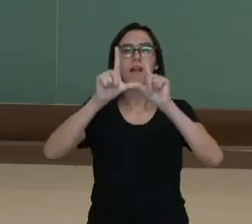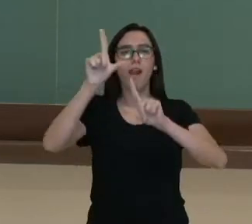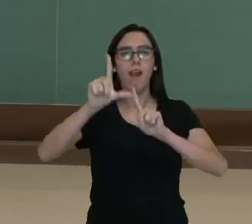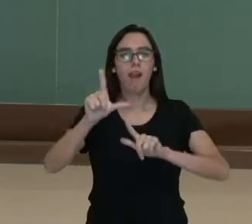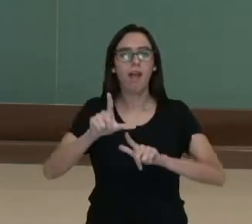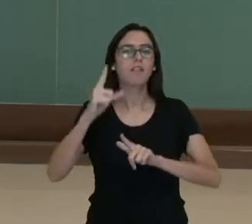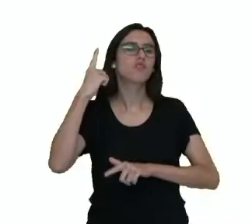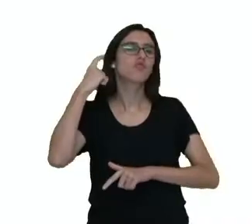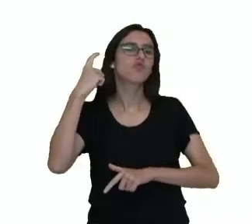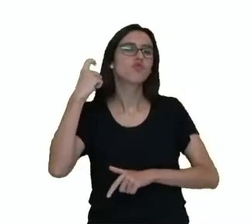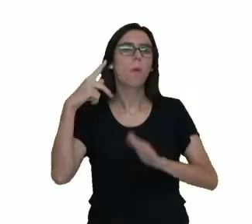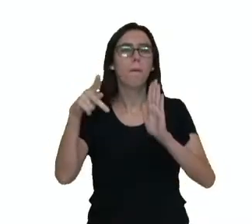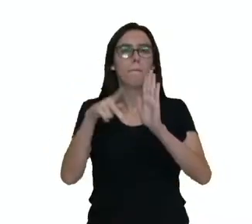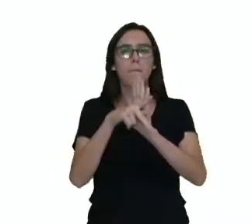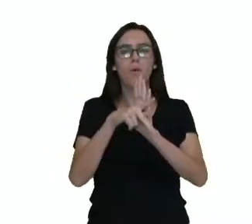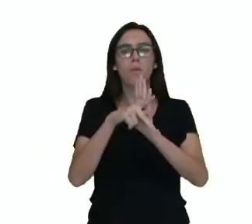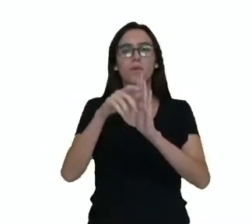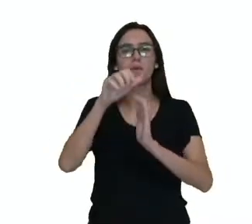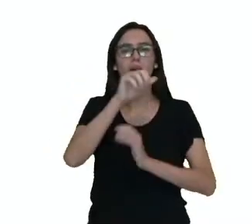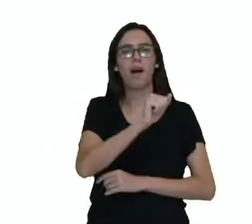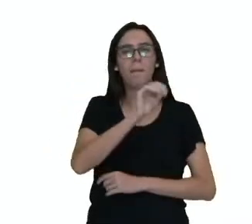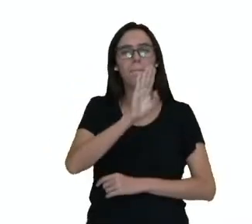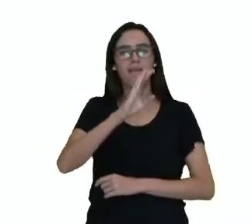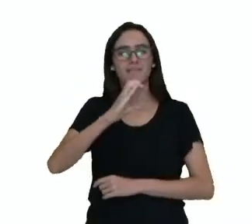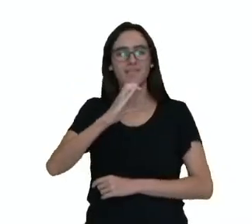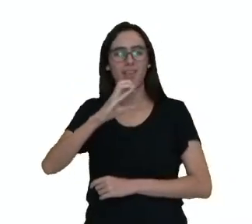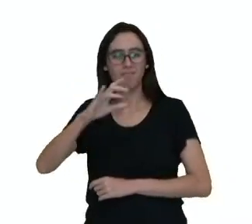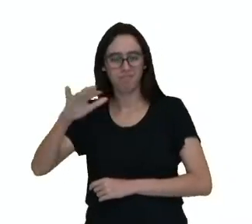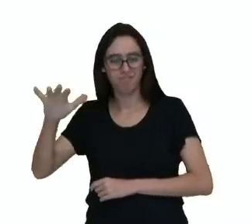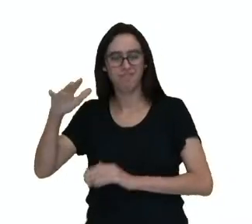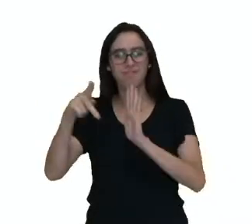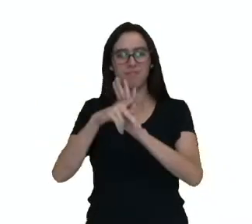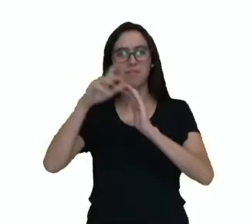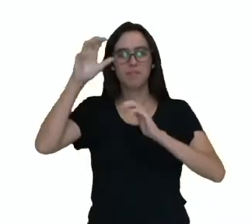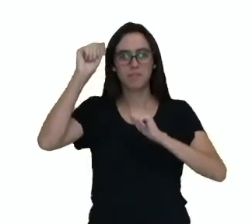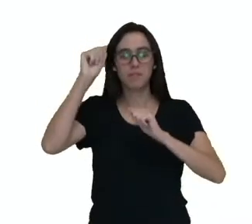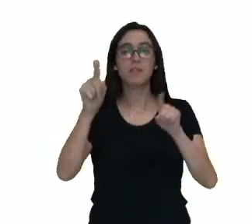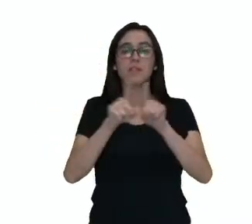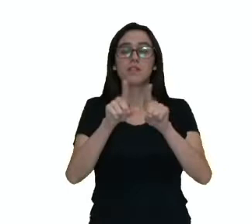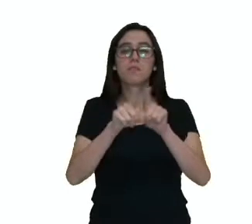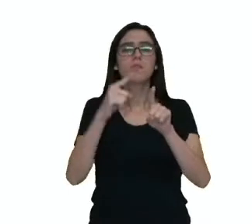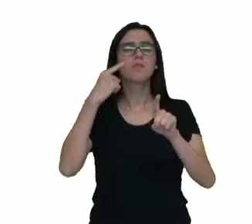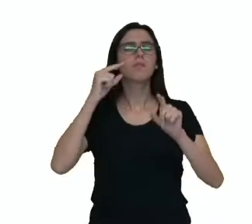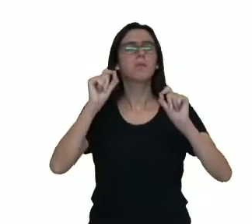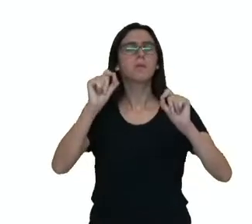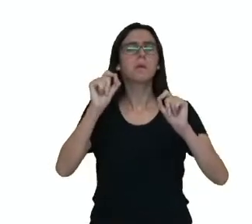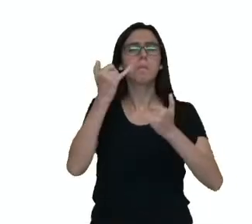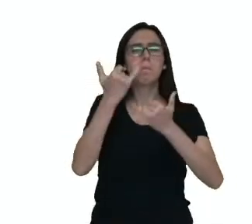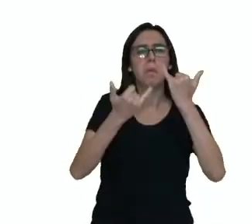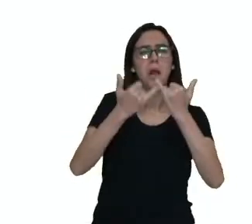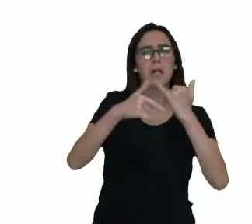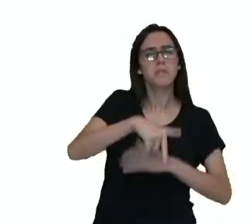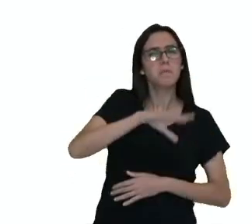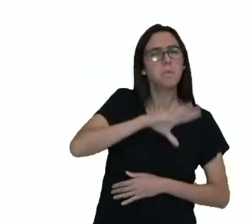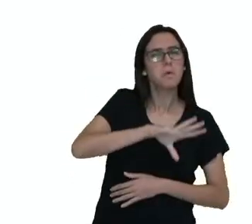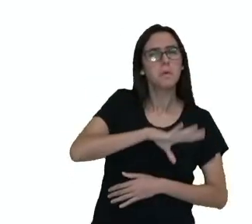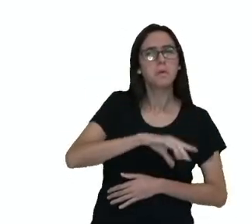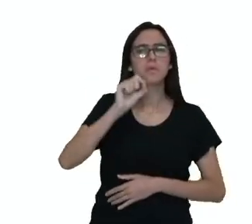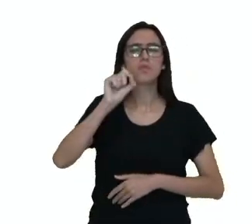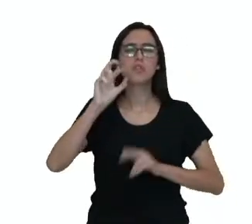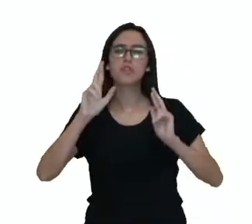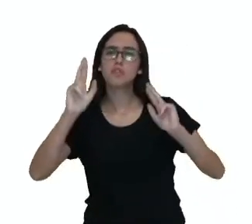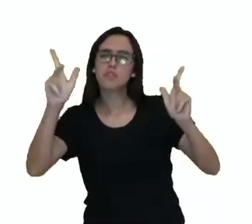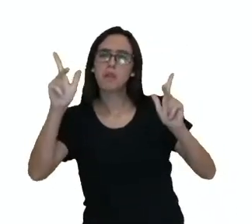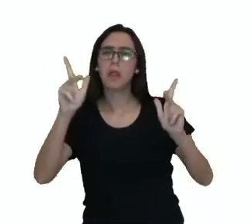da língua espanhola, reconhecer algumas semelhanças e diferenças na pronúncia das palavras da língua espanhola e da